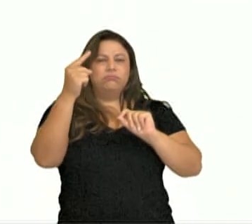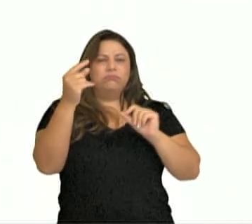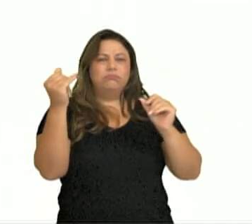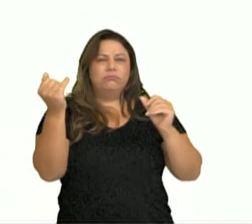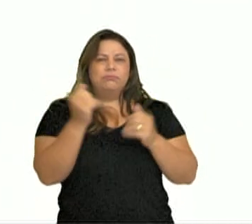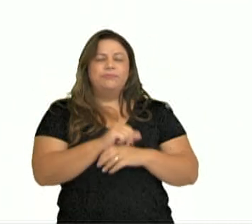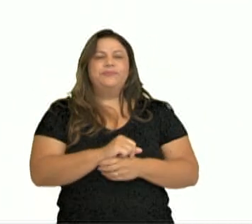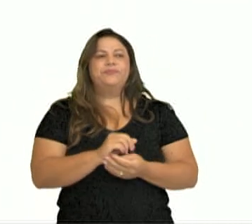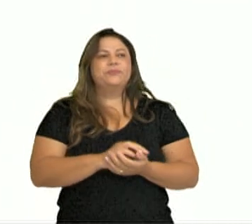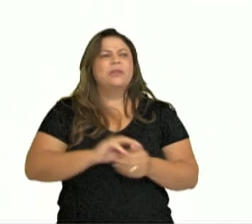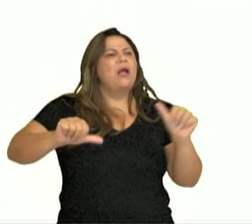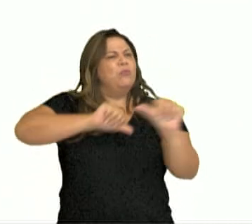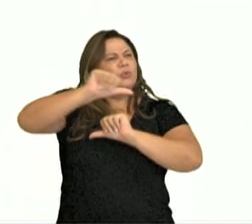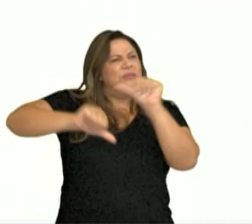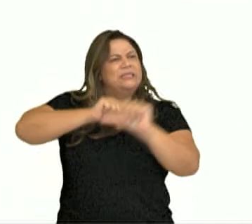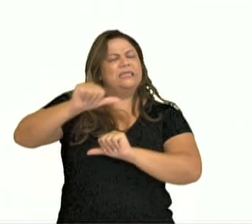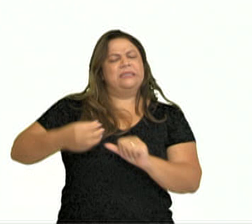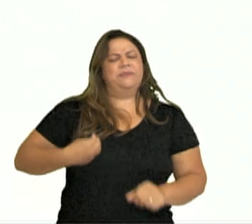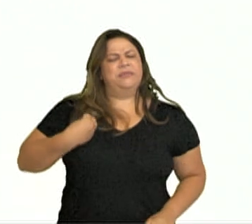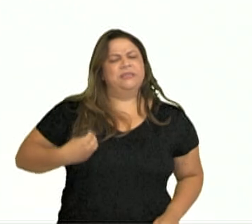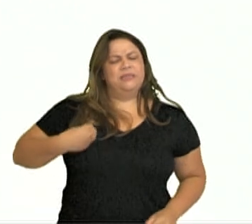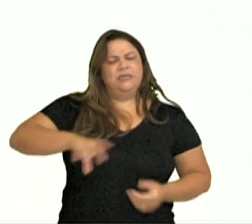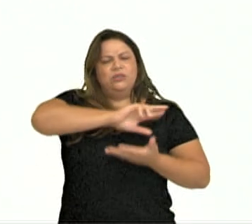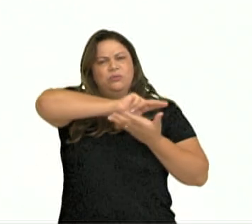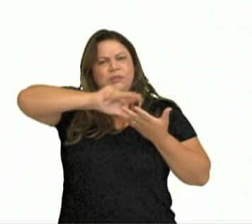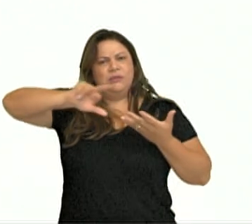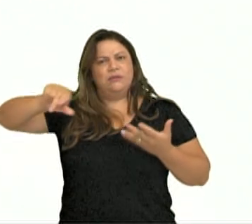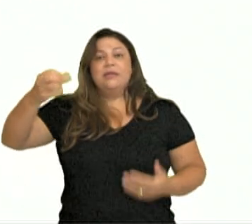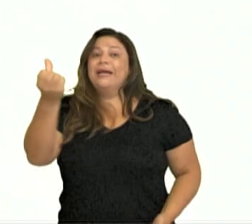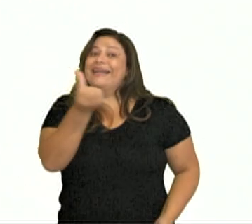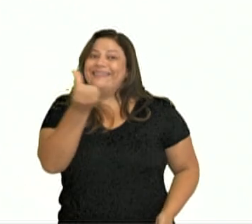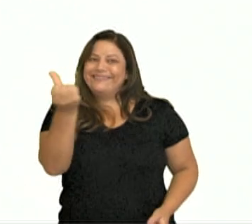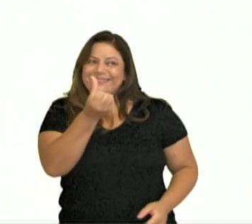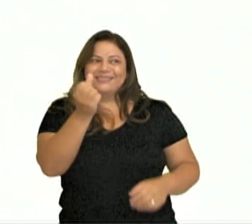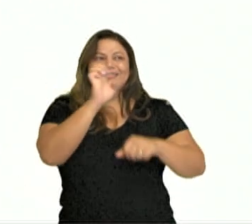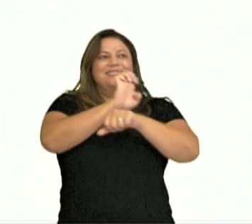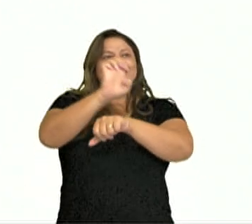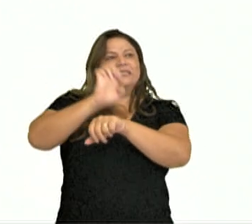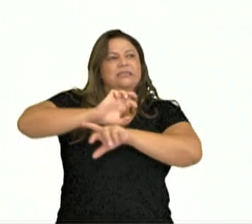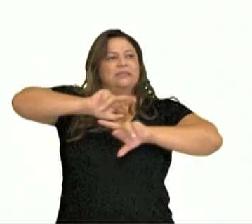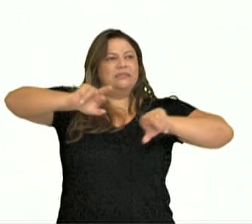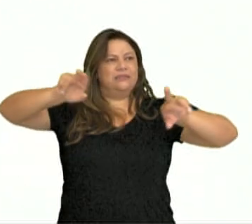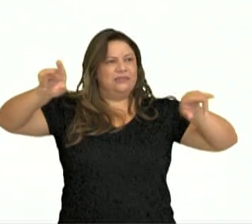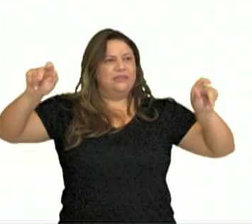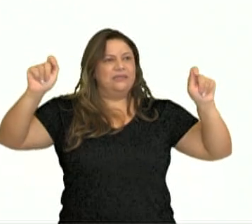variante brasileira está na maioria dos casos em 6 estados, diz Fiocruz.